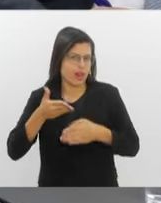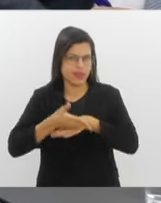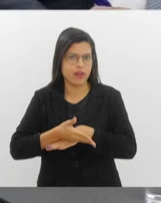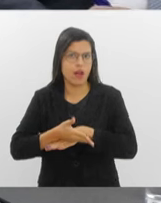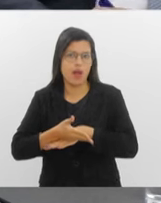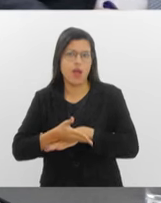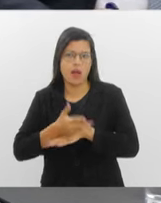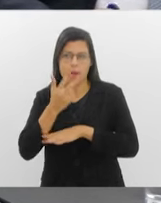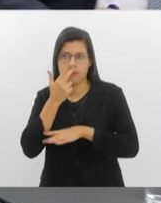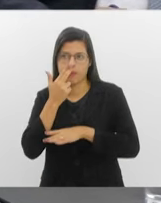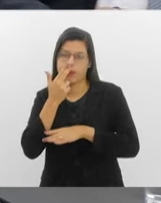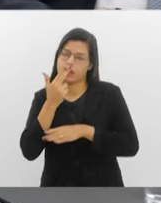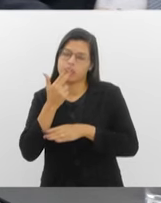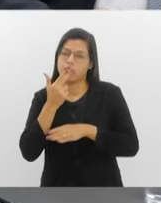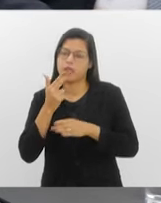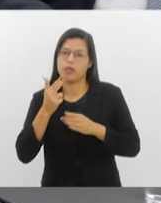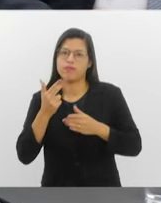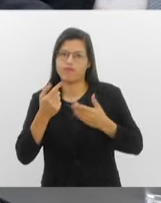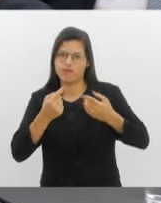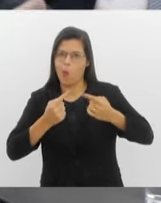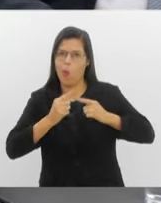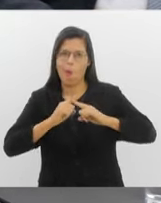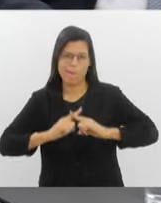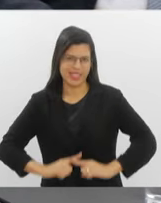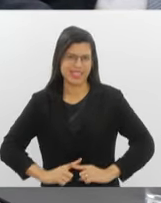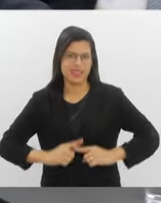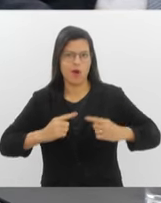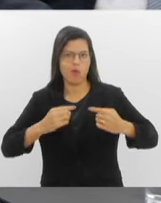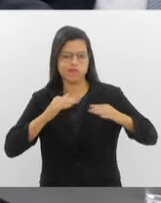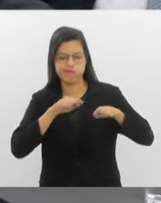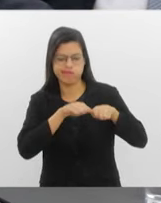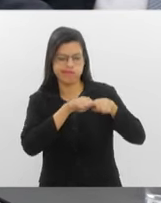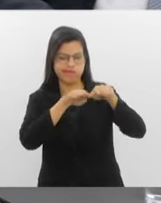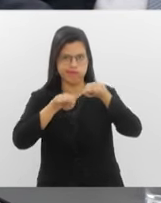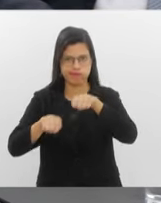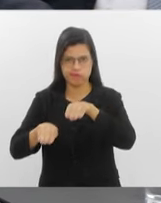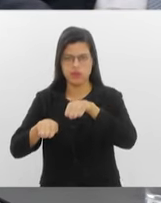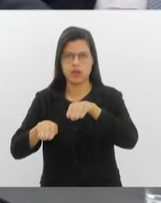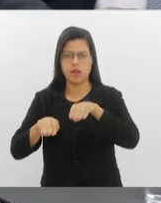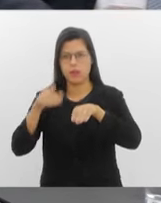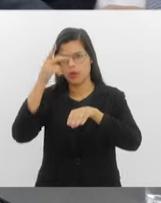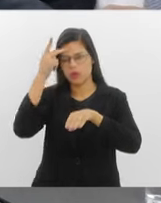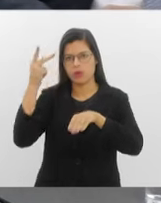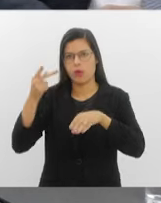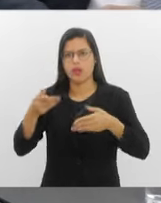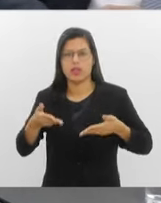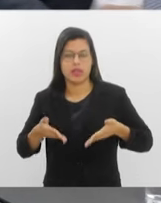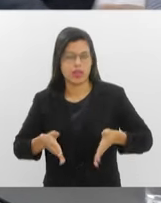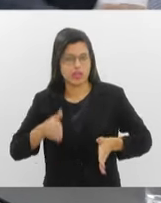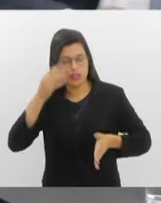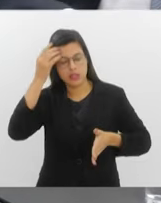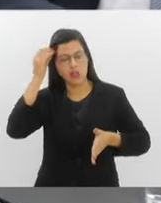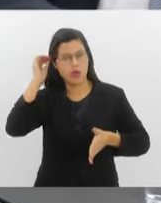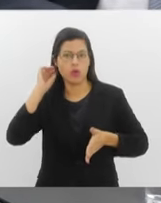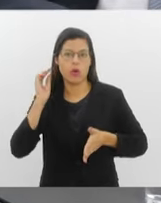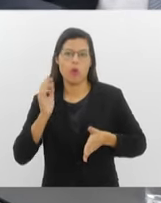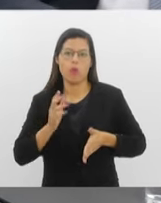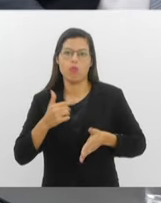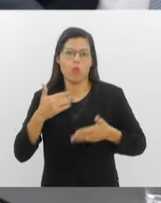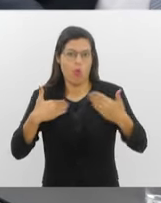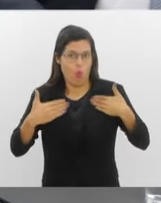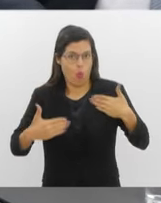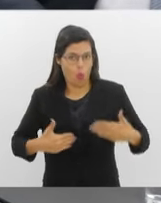competição desigual, tendo um indivíduo que nasceu com a compleição física, muscular de um homem